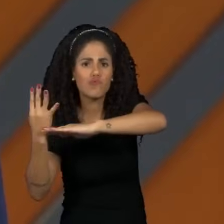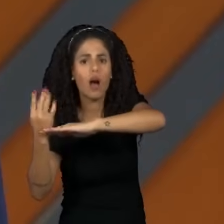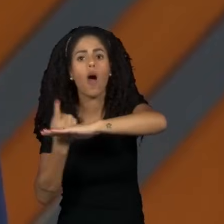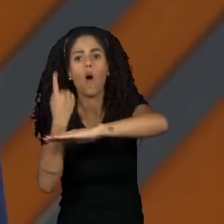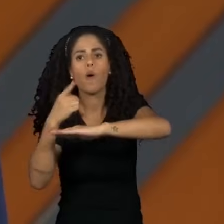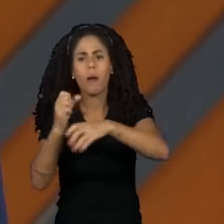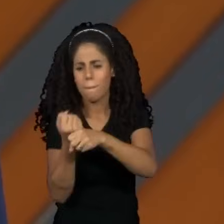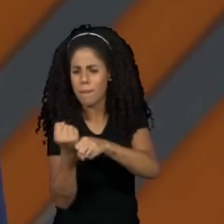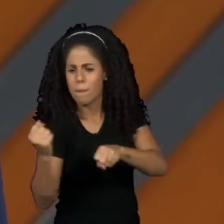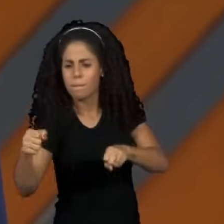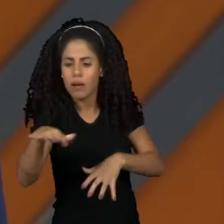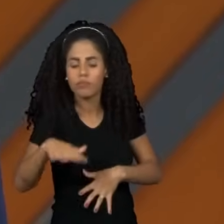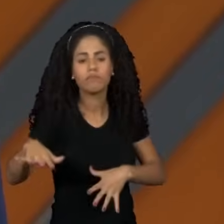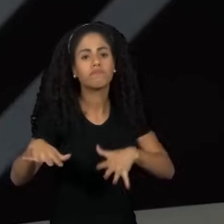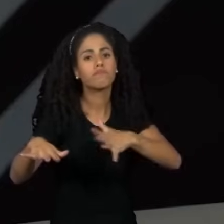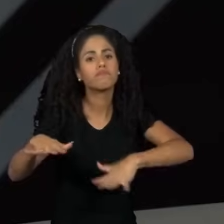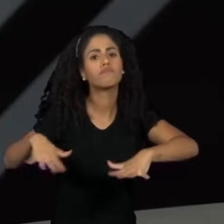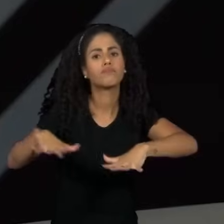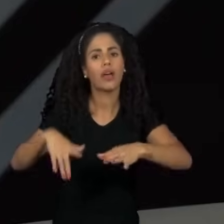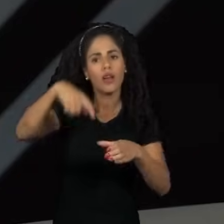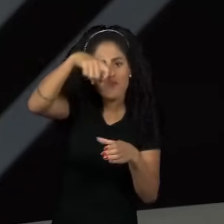grande parte, nós plantamos